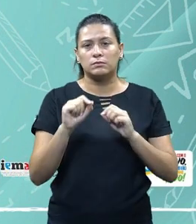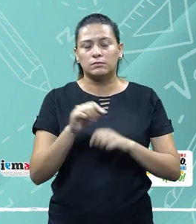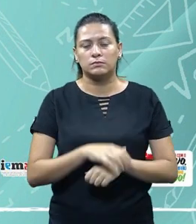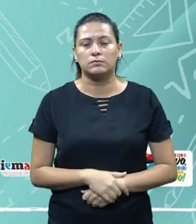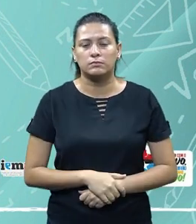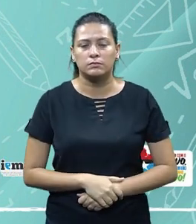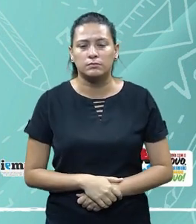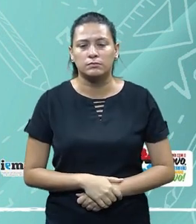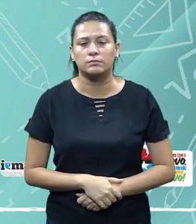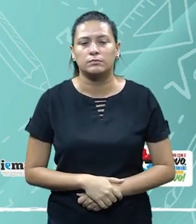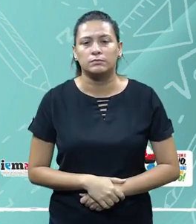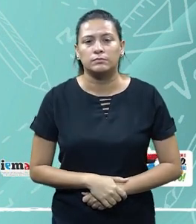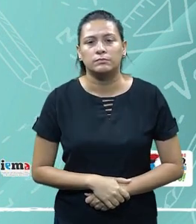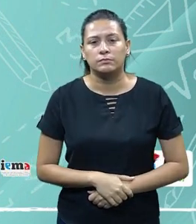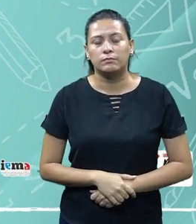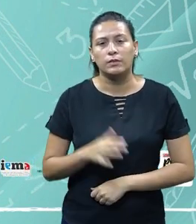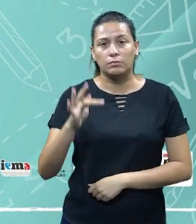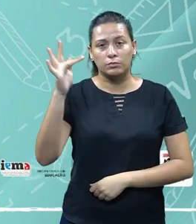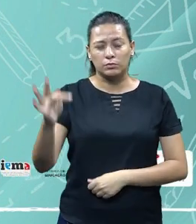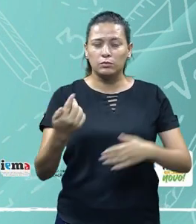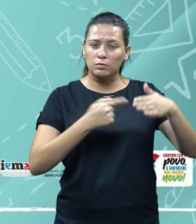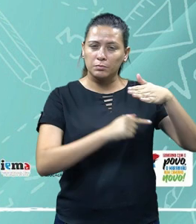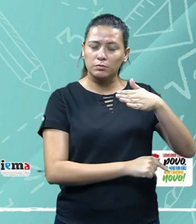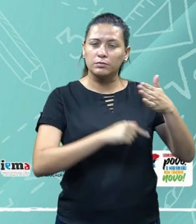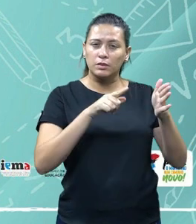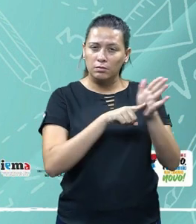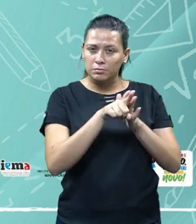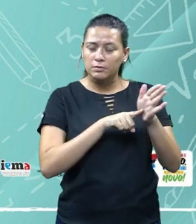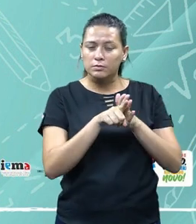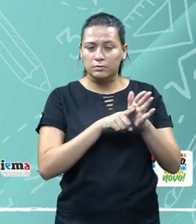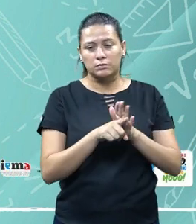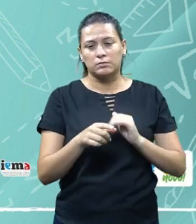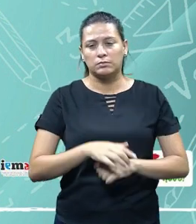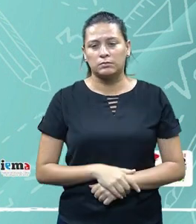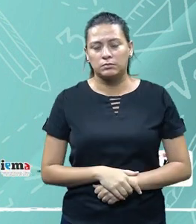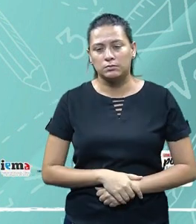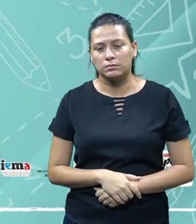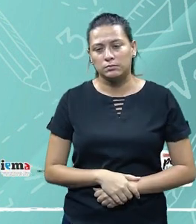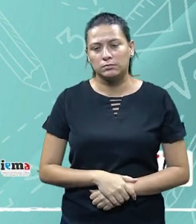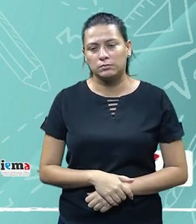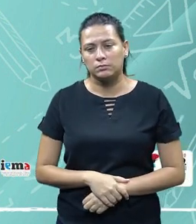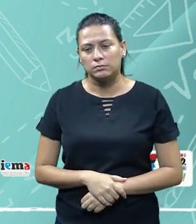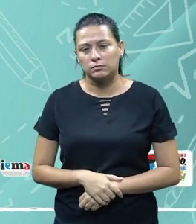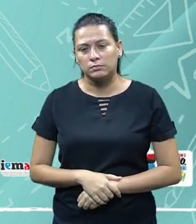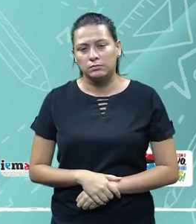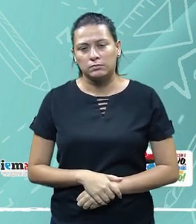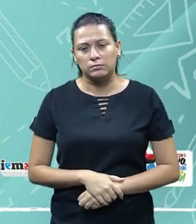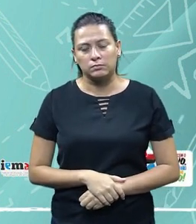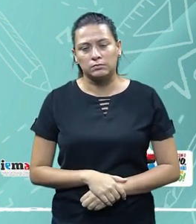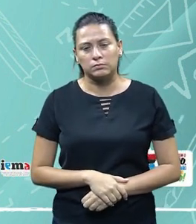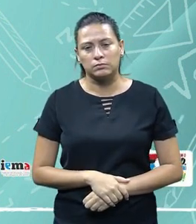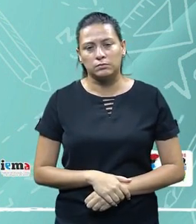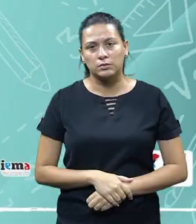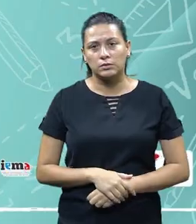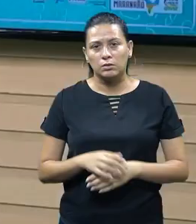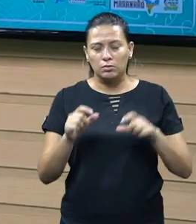paraa frente quando você for eh aprofundar na pesquisa você pega esses próprios tópicos que você eh separou